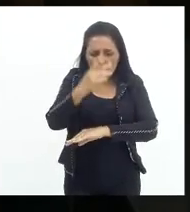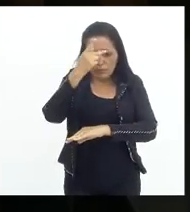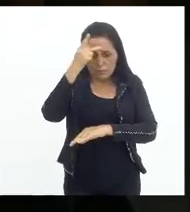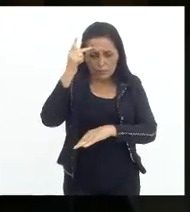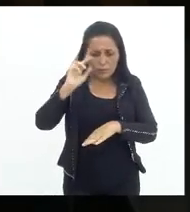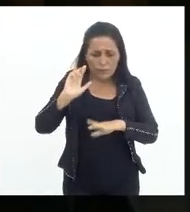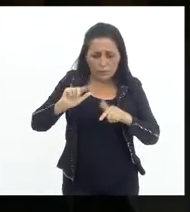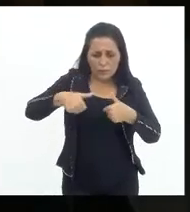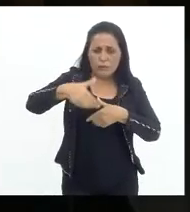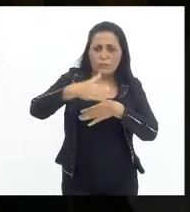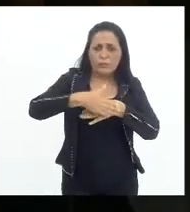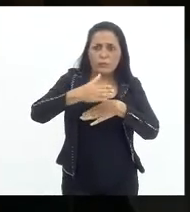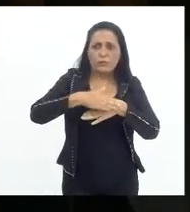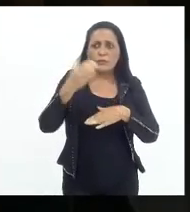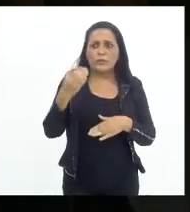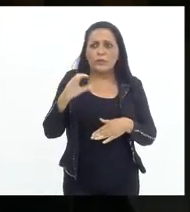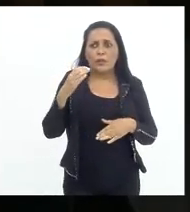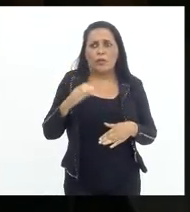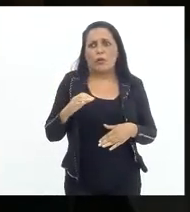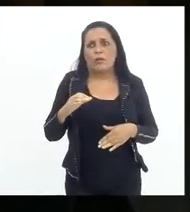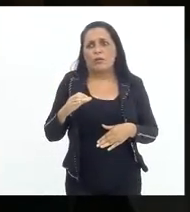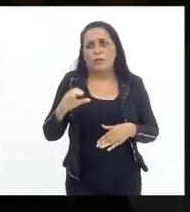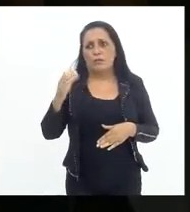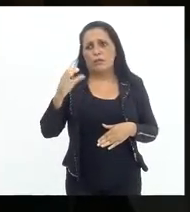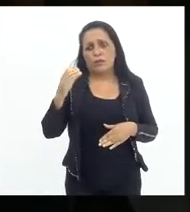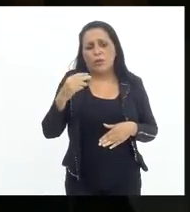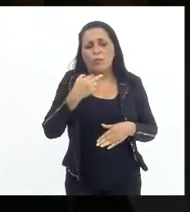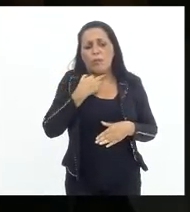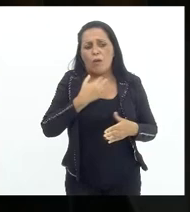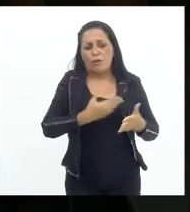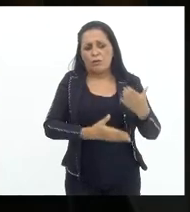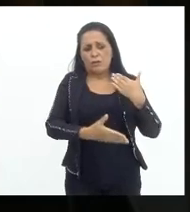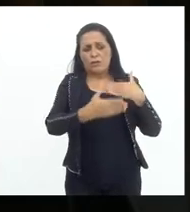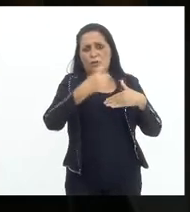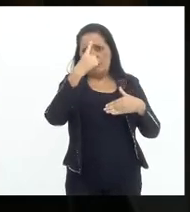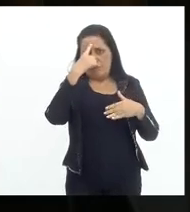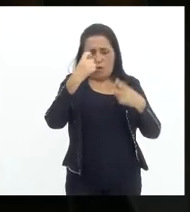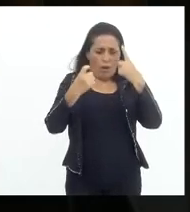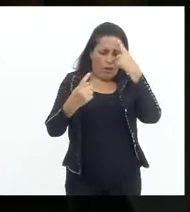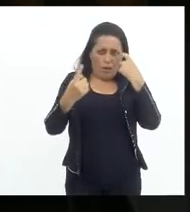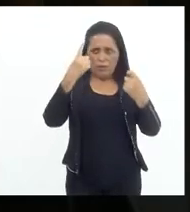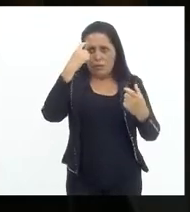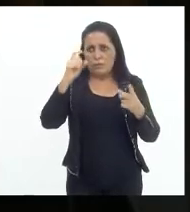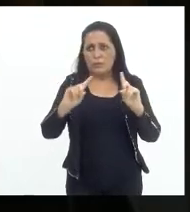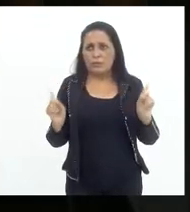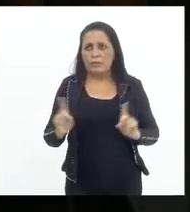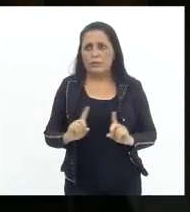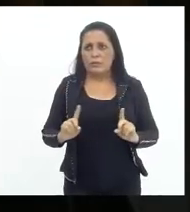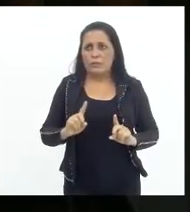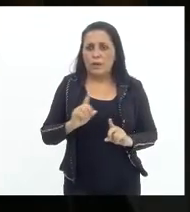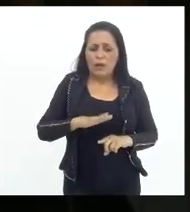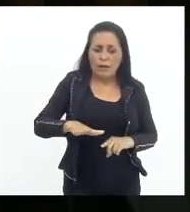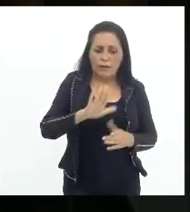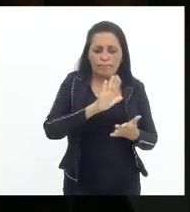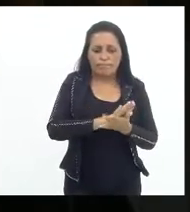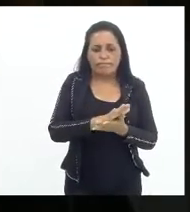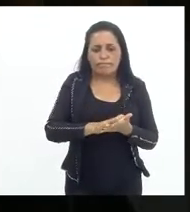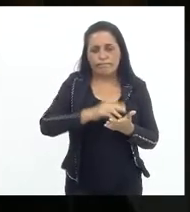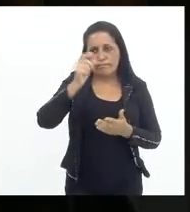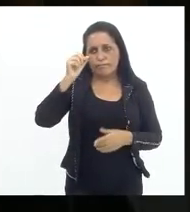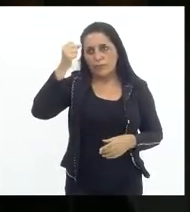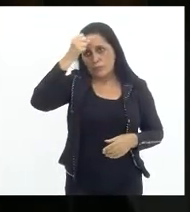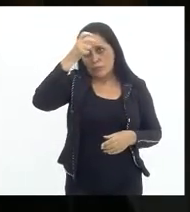Niterói Niterói necessidade nenhuma merece retroceder nessa área ou em área nenhuma menos ainda quando o município